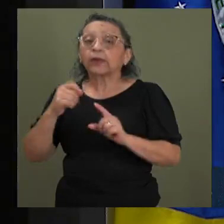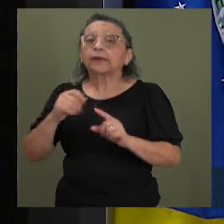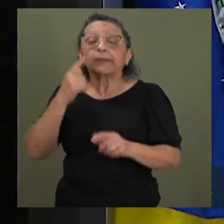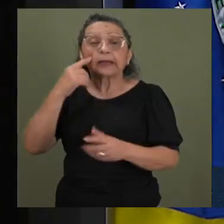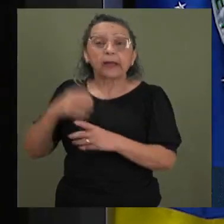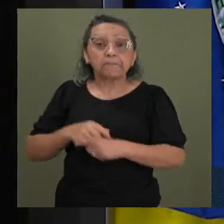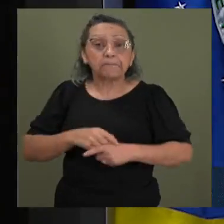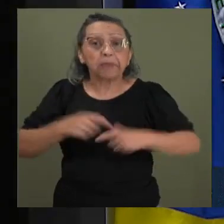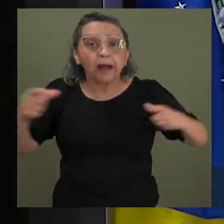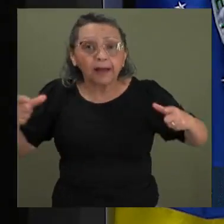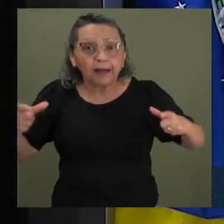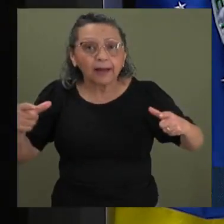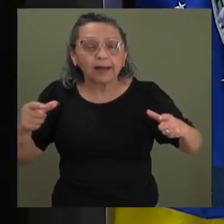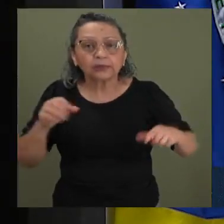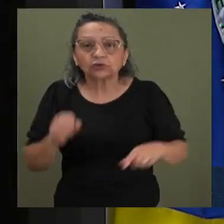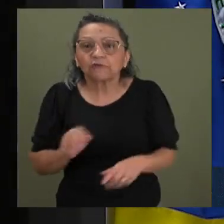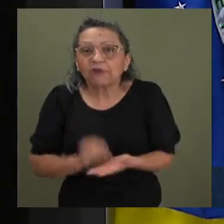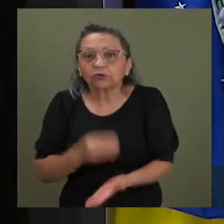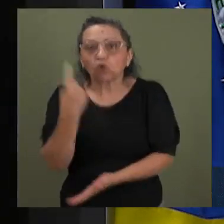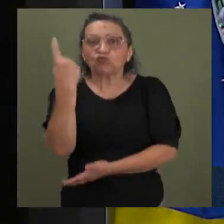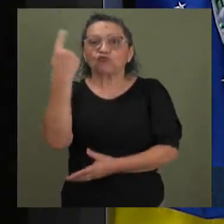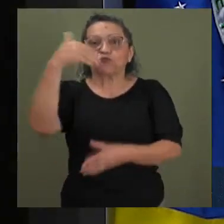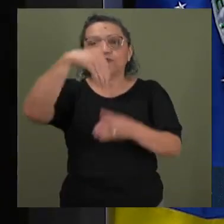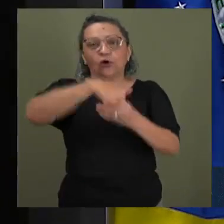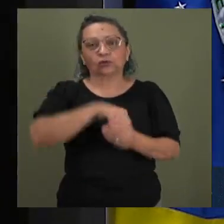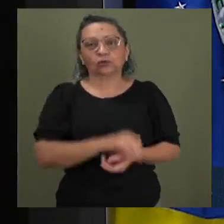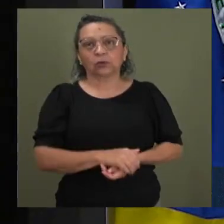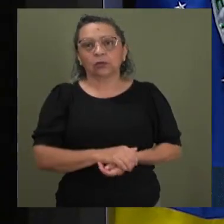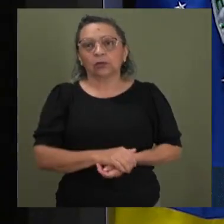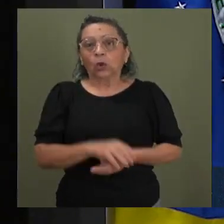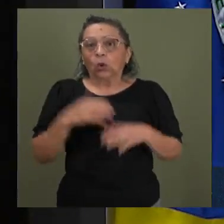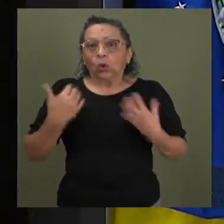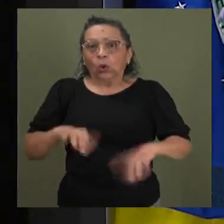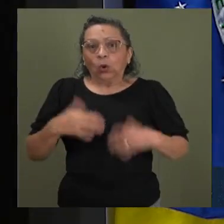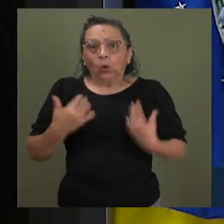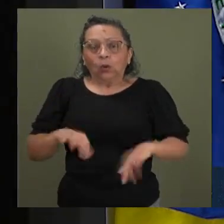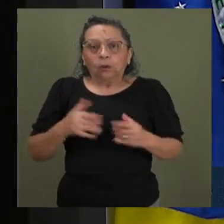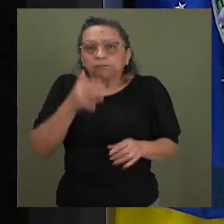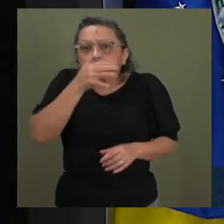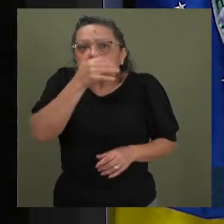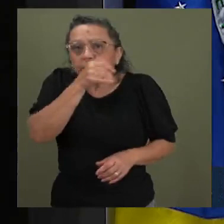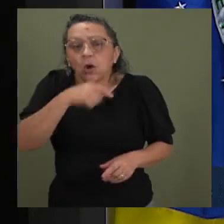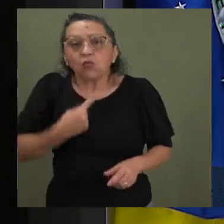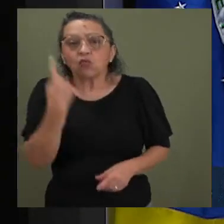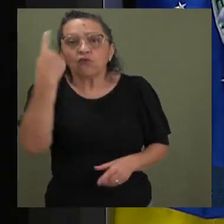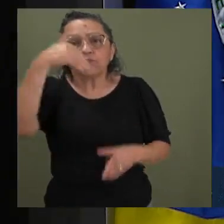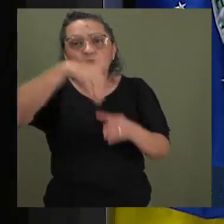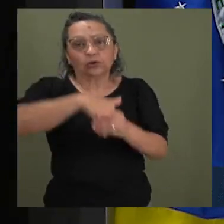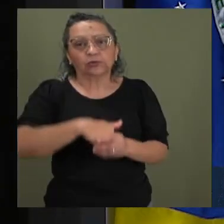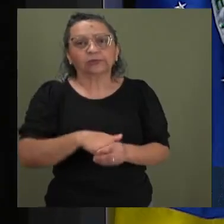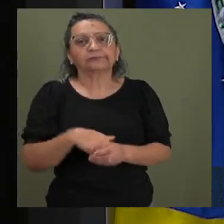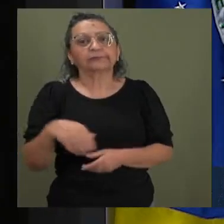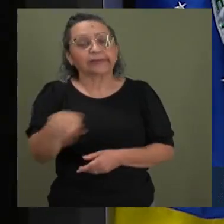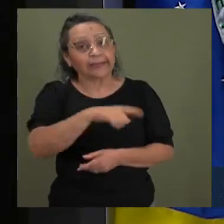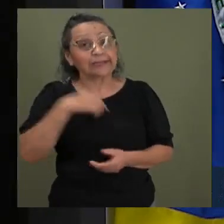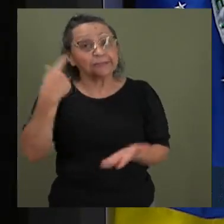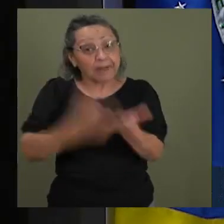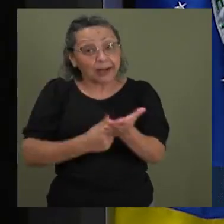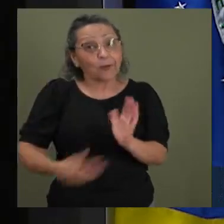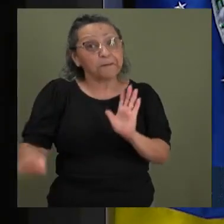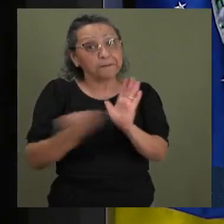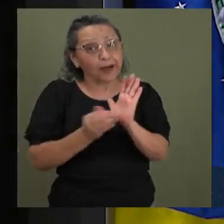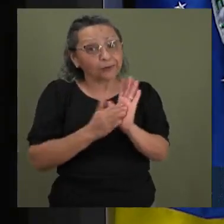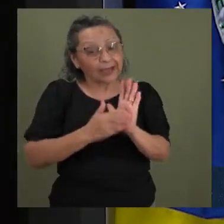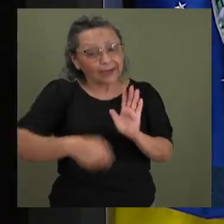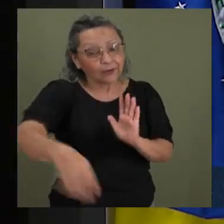maioria basta um voto agora. Nós estamos por um voto, por uma peinha de nada. E eles marcam para depois da manhã,